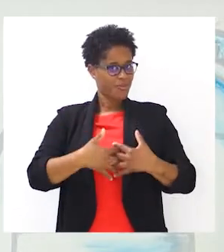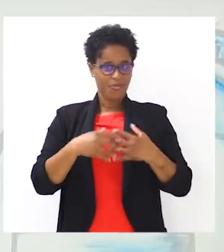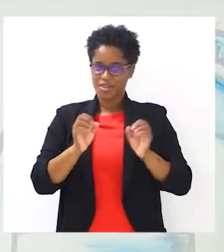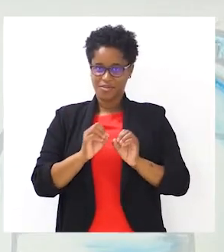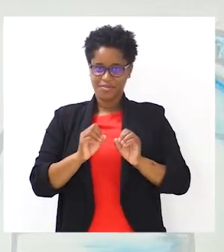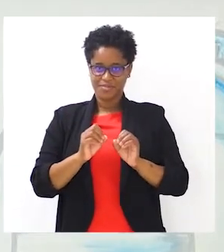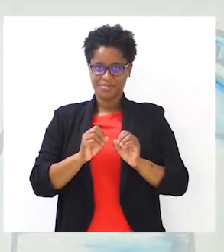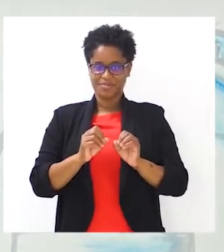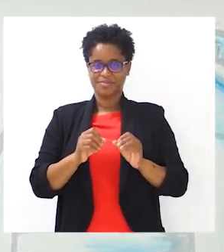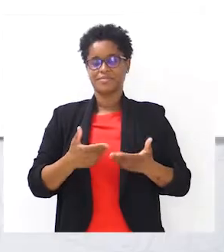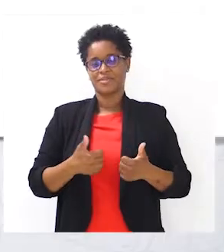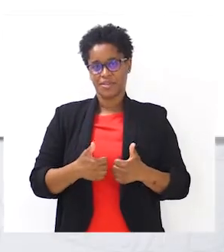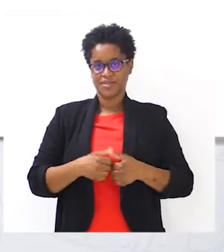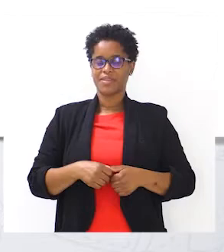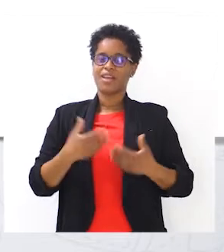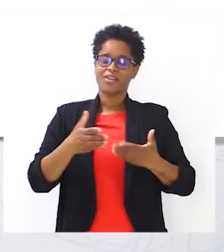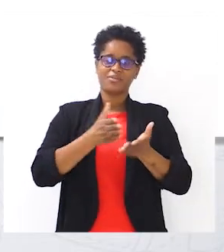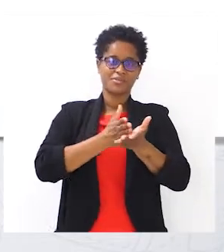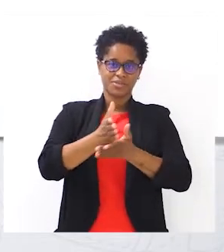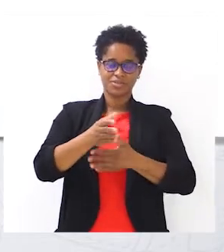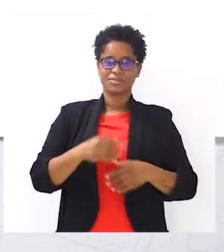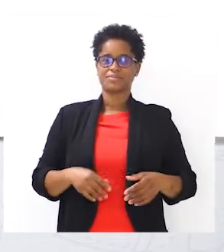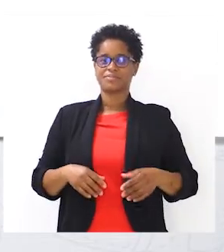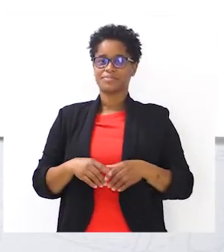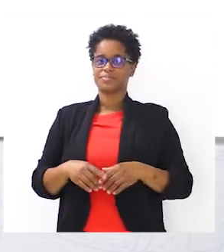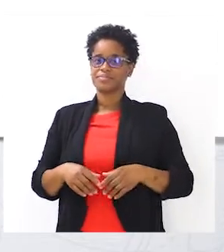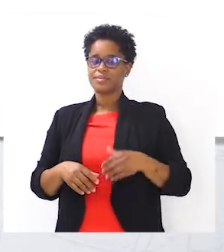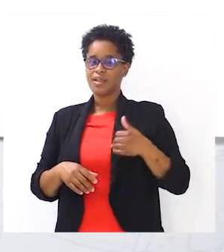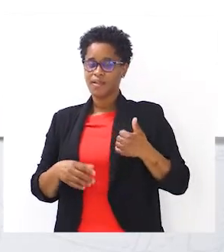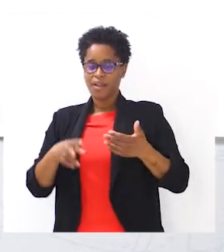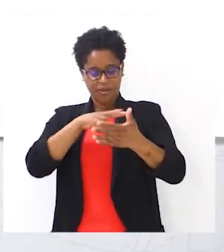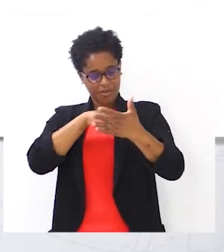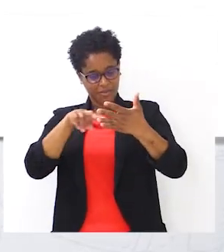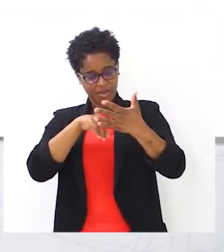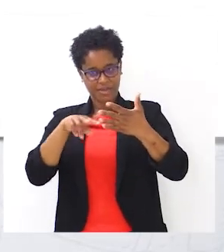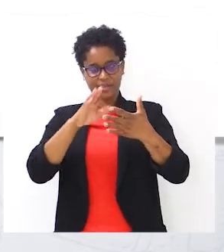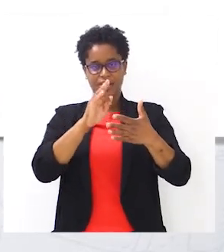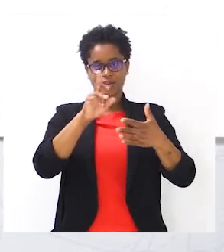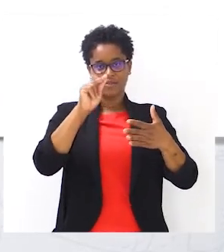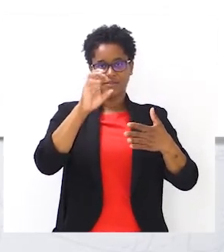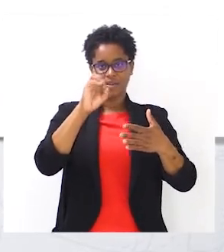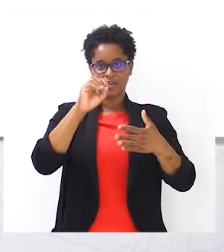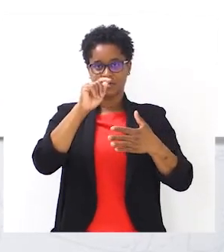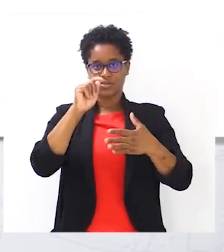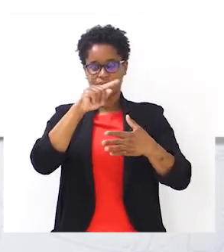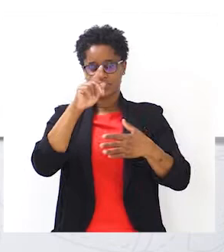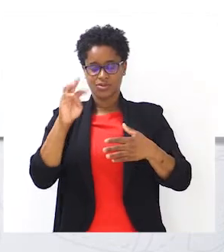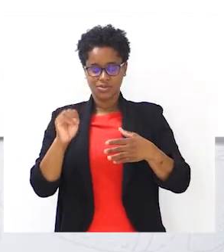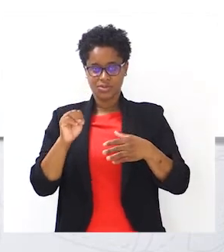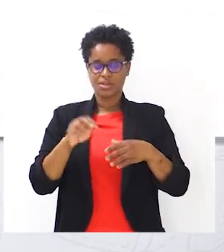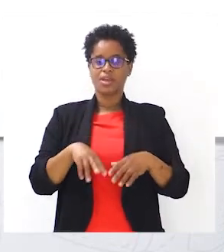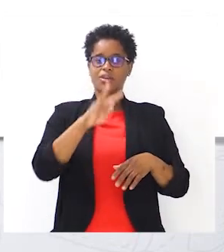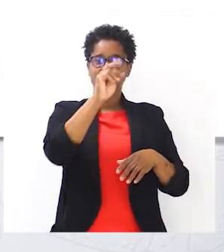dúvidas? Vamos continuar. B. Vamos ler as frações? Isso.